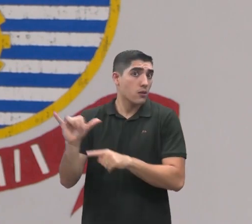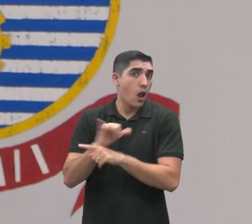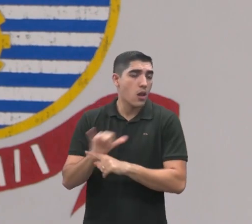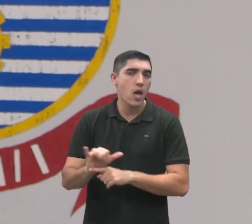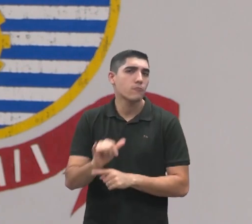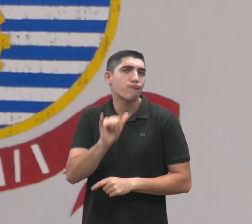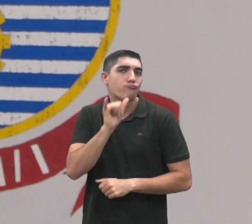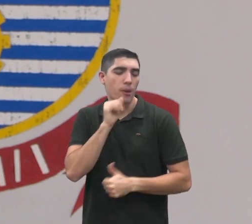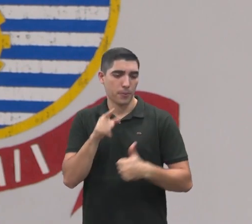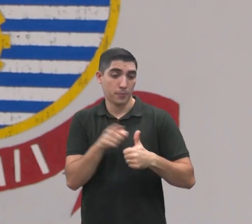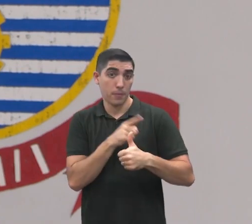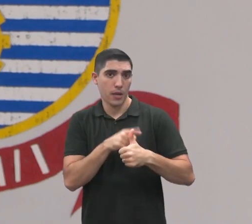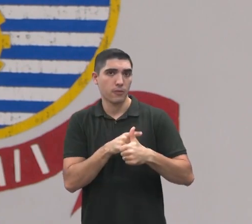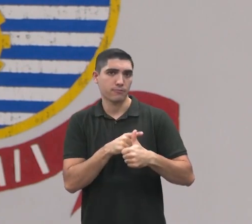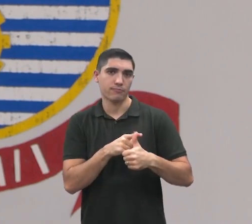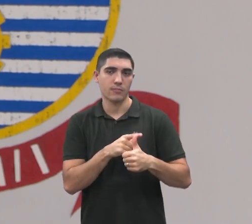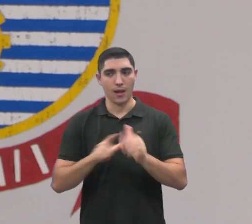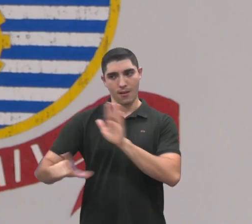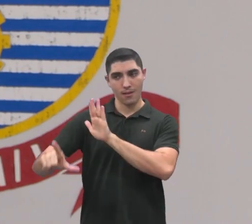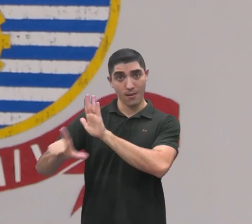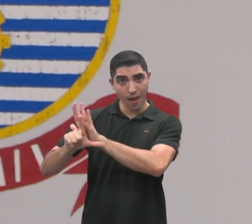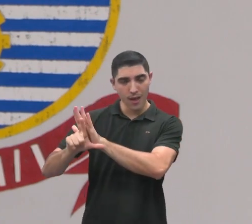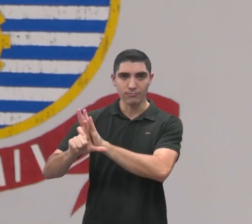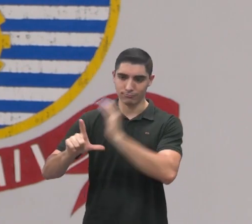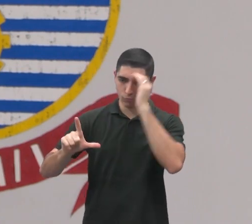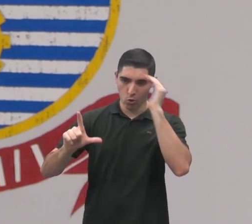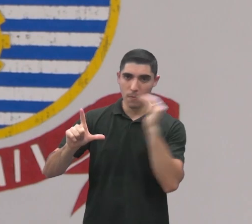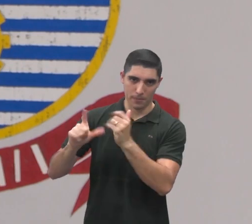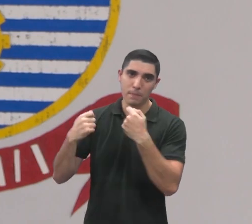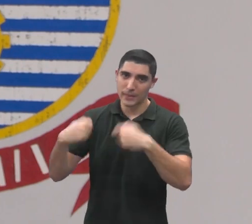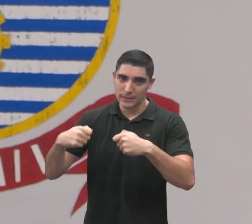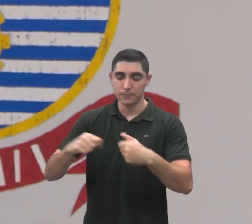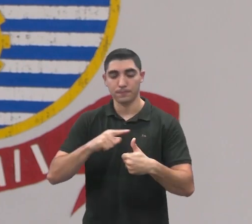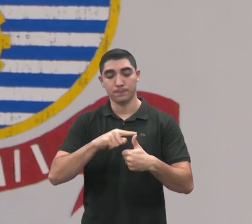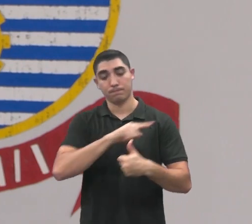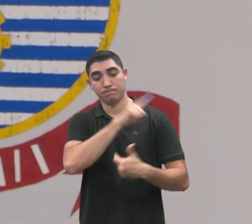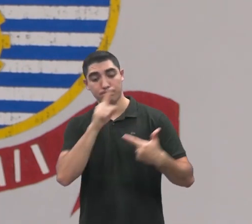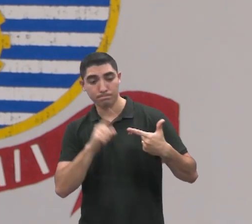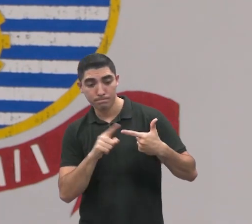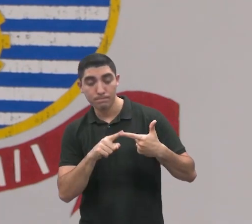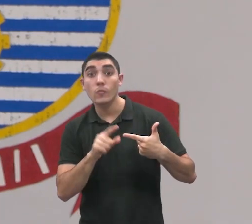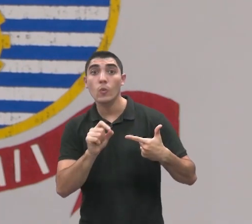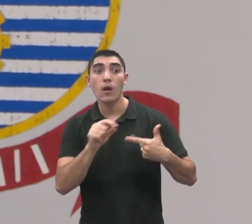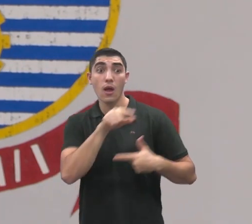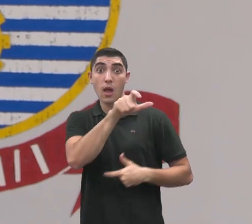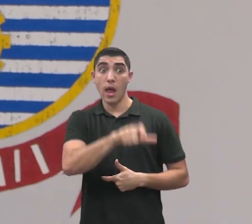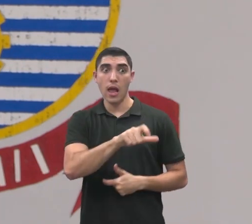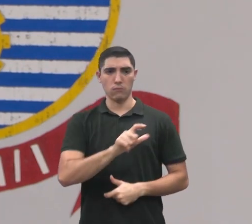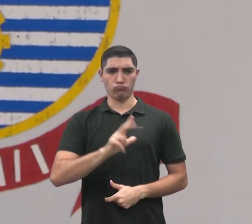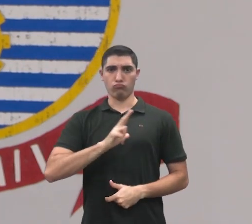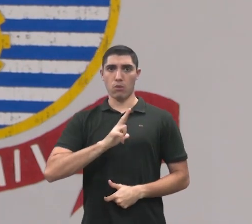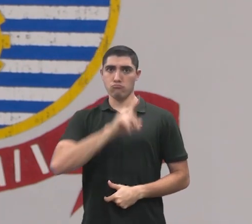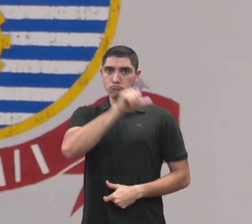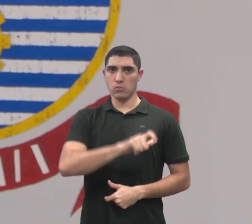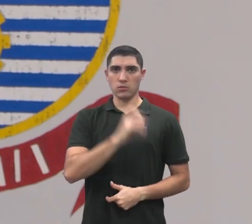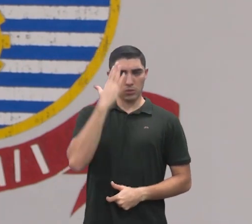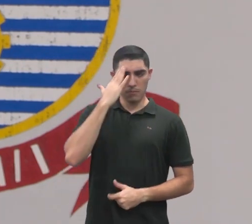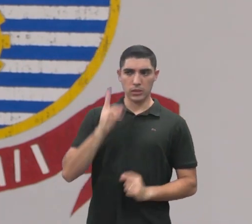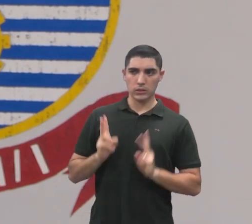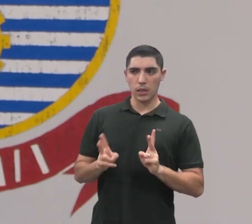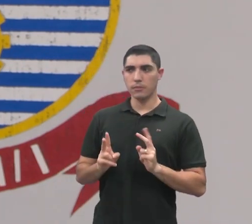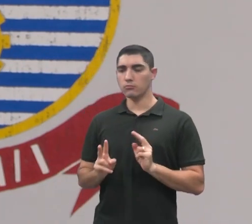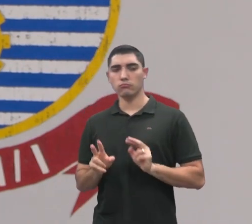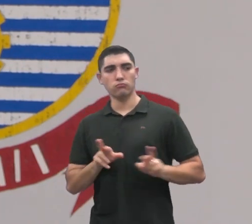no seguinte quesito. Primeiramente, cumprindo as leis. Segundo, ela atuando na prevenção primária